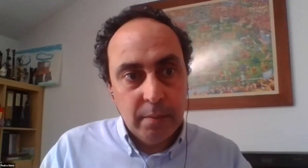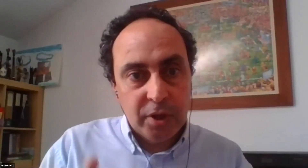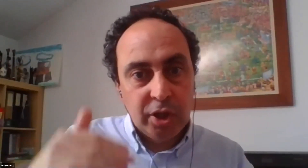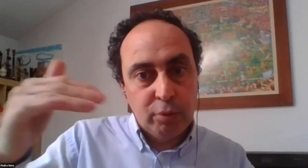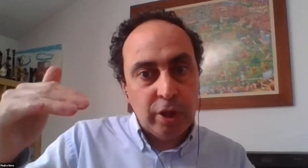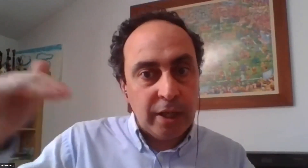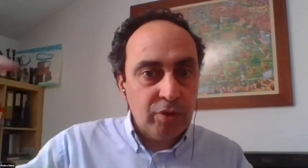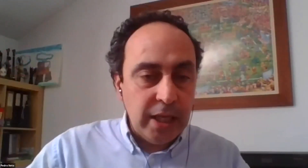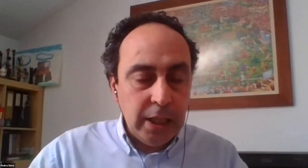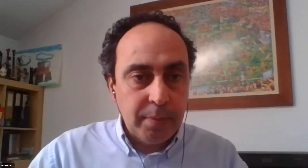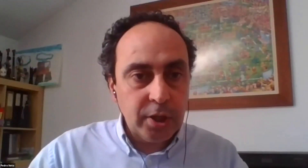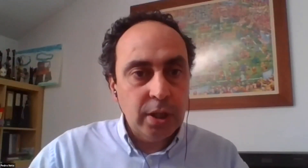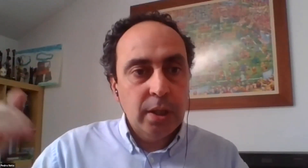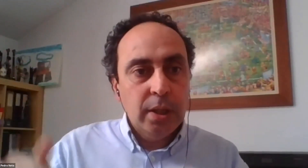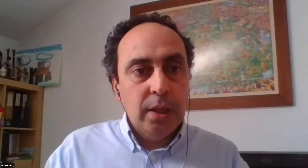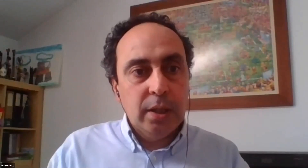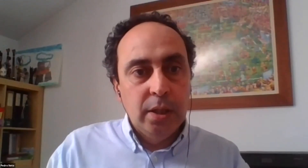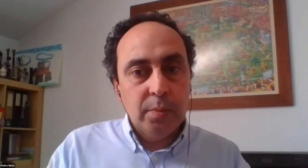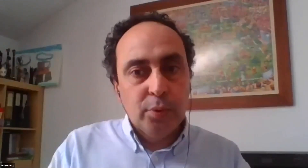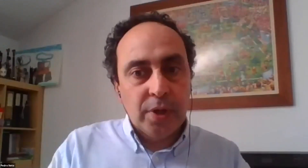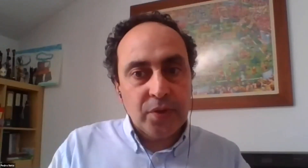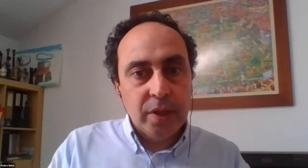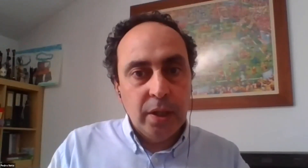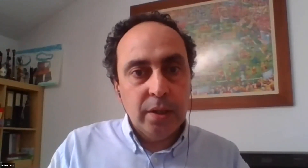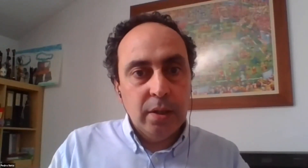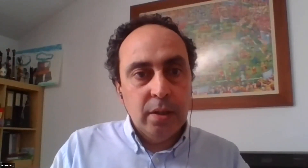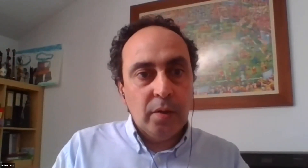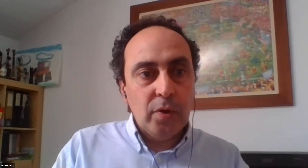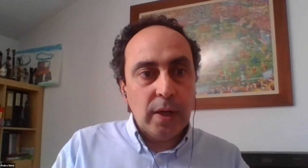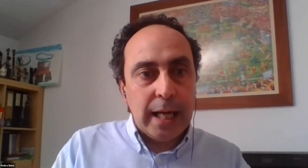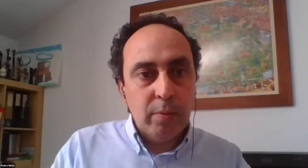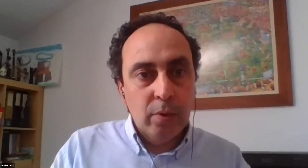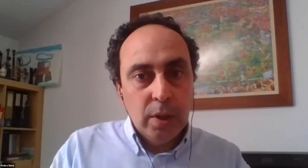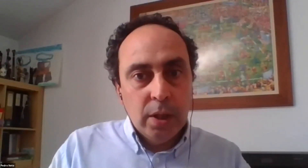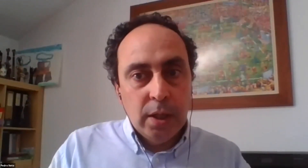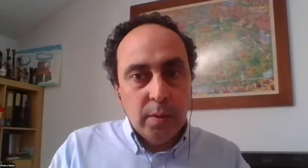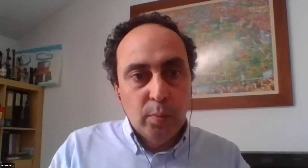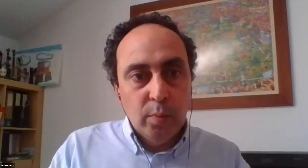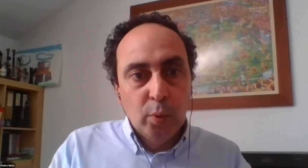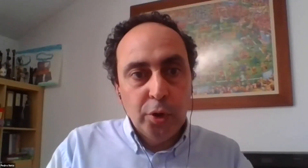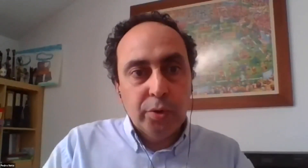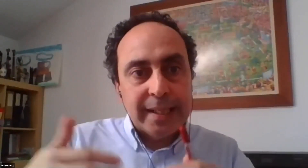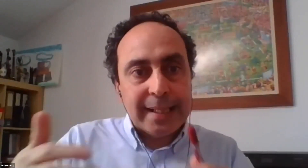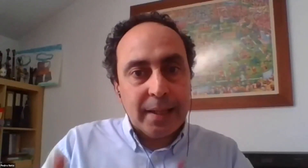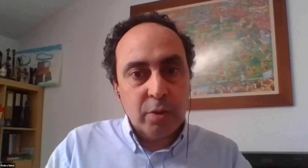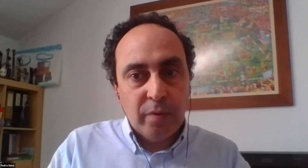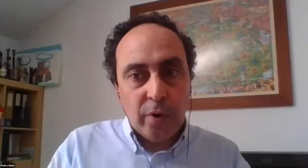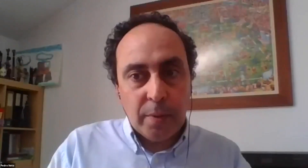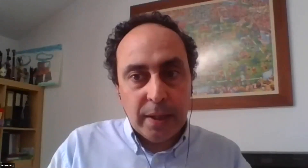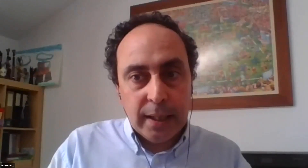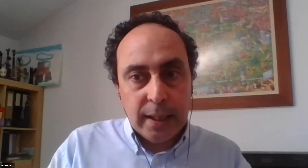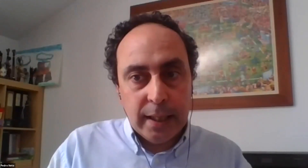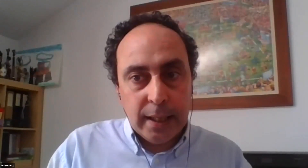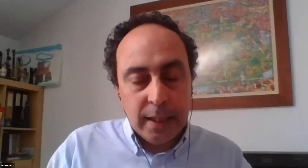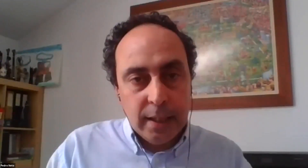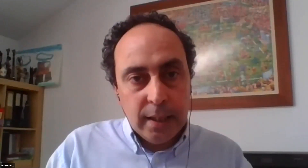adotar para gerir projetos e equipas e que poderão ser, ao fim e ao cabo, monitorizadas de uma